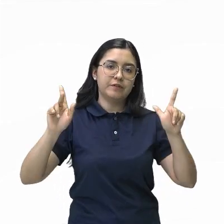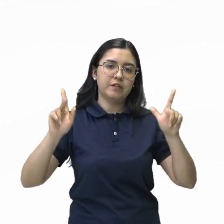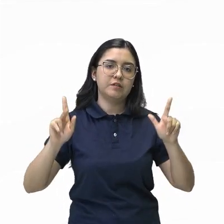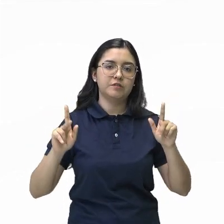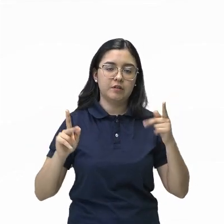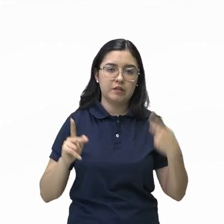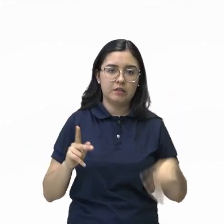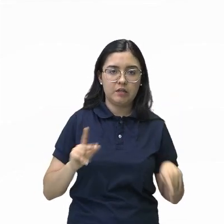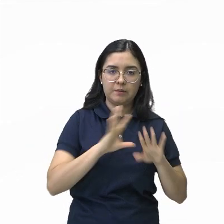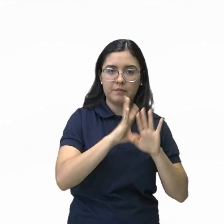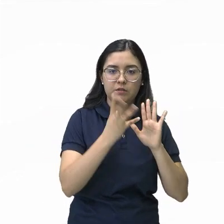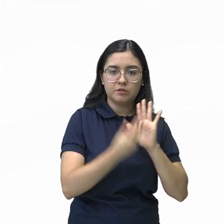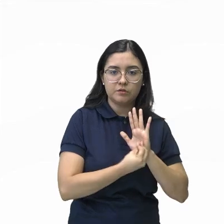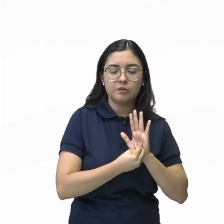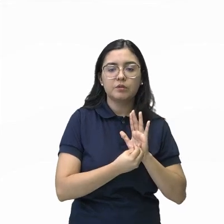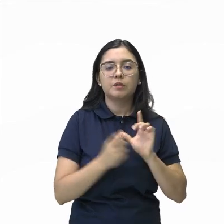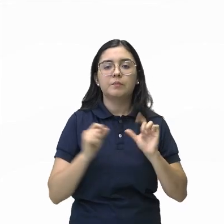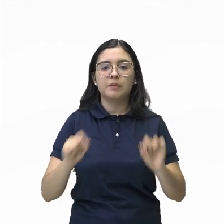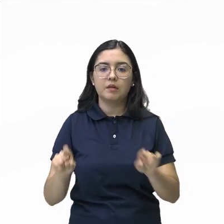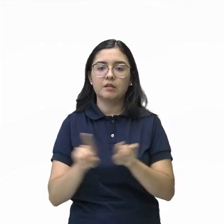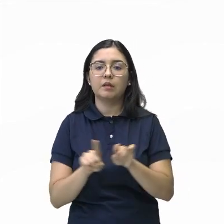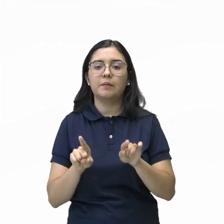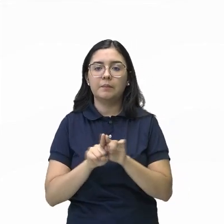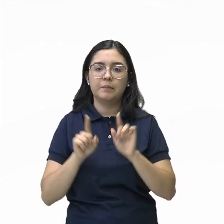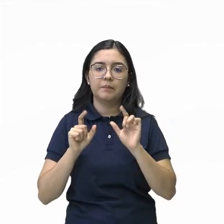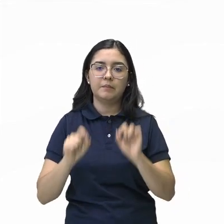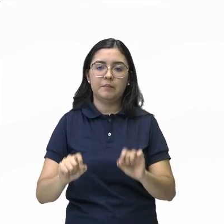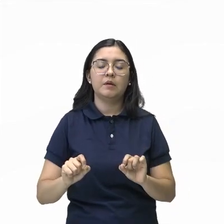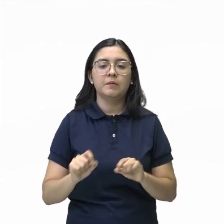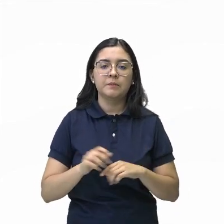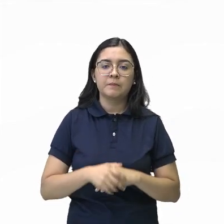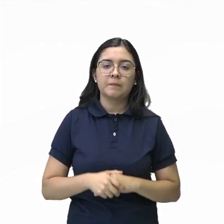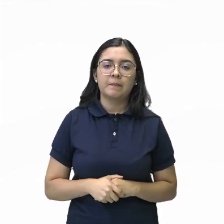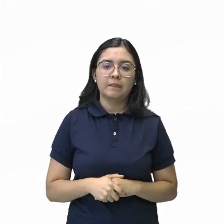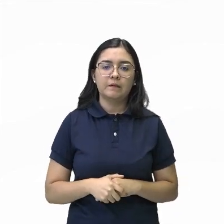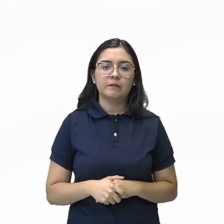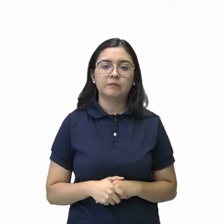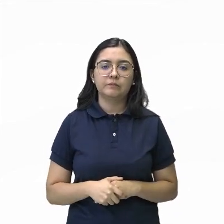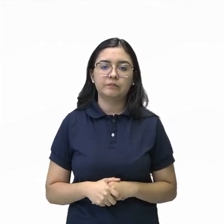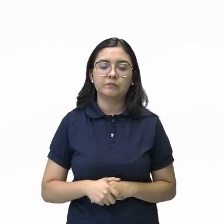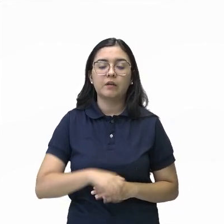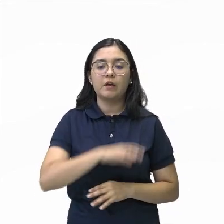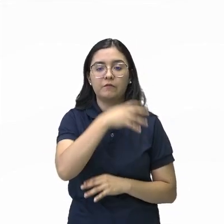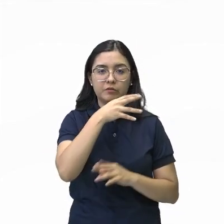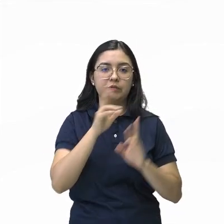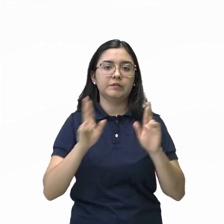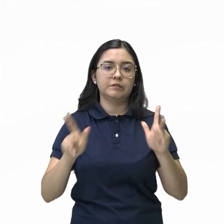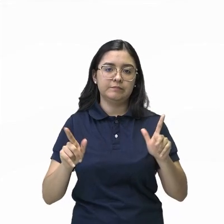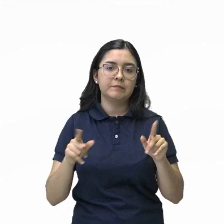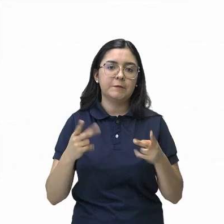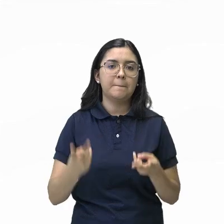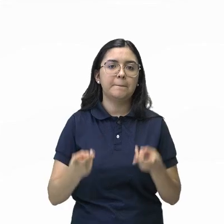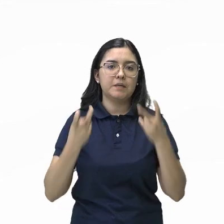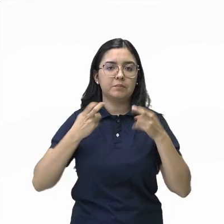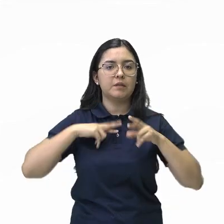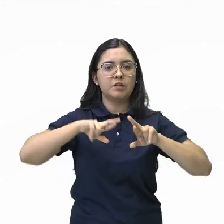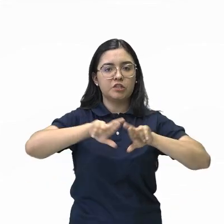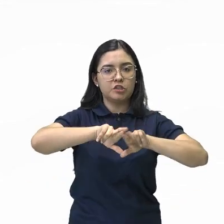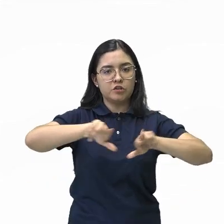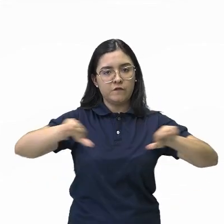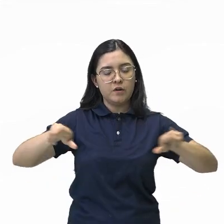A fauna presente ali já vai ser um pouco diferente. Então, a gente percebe que existe essa diversidade,